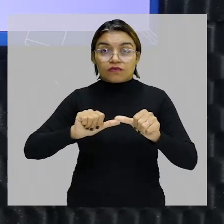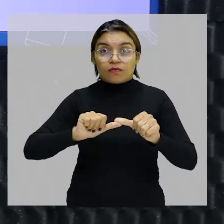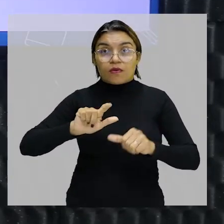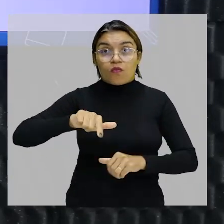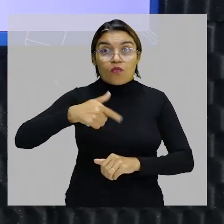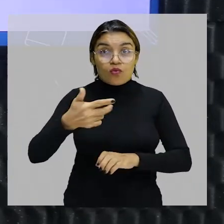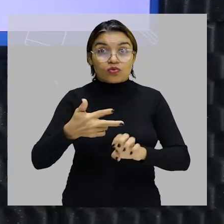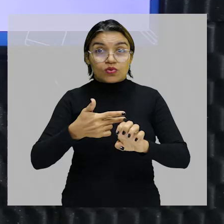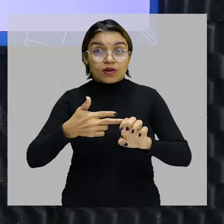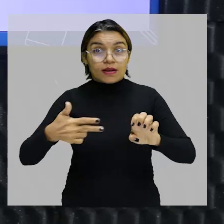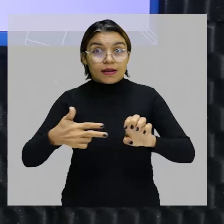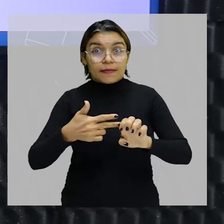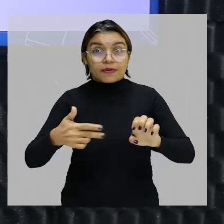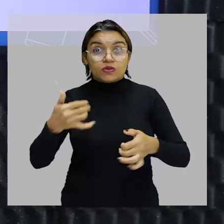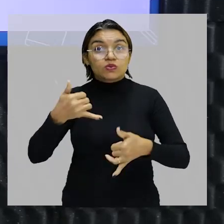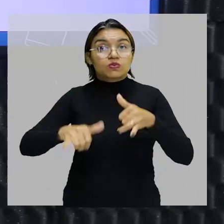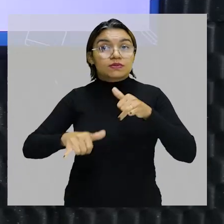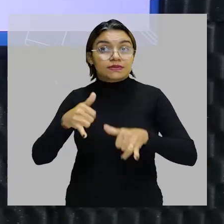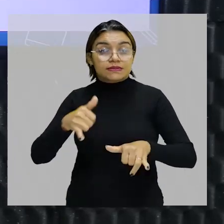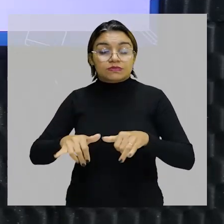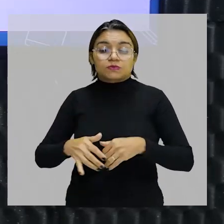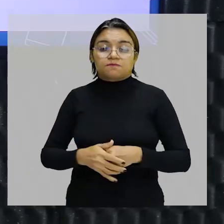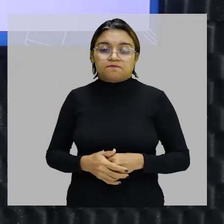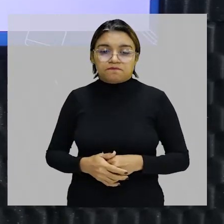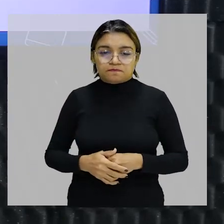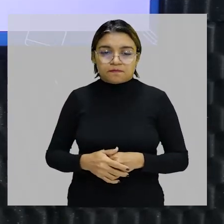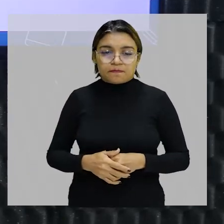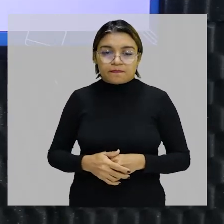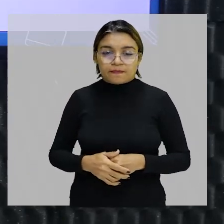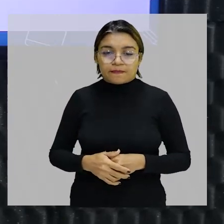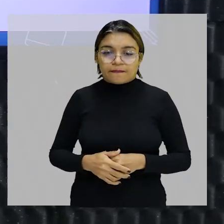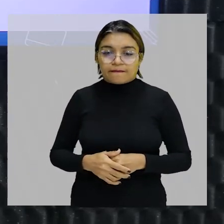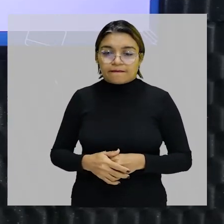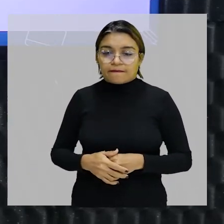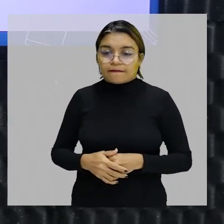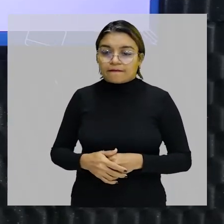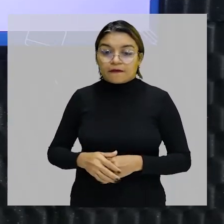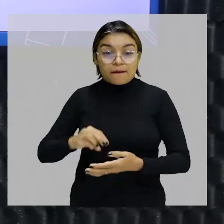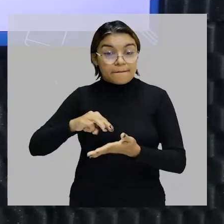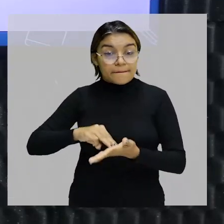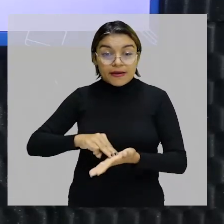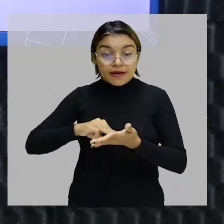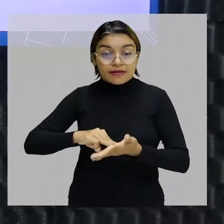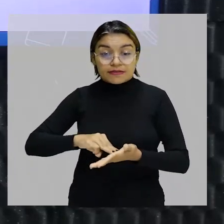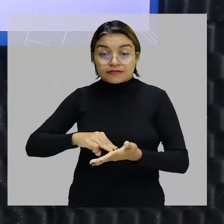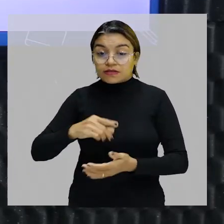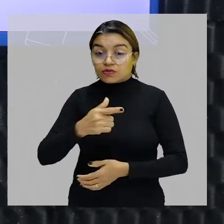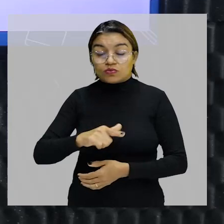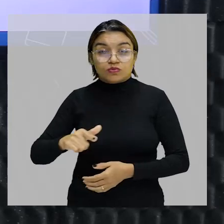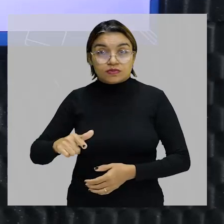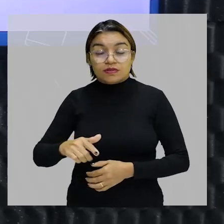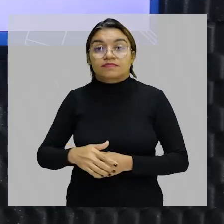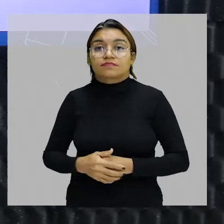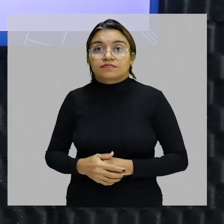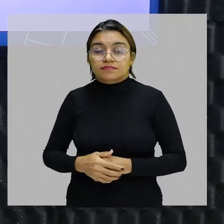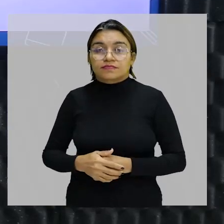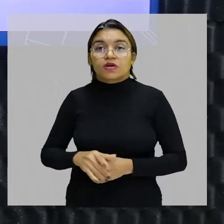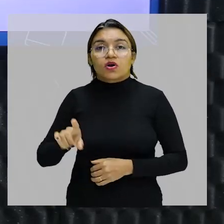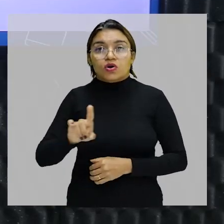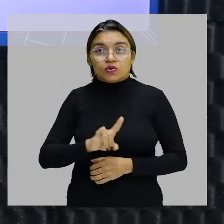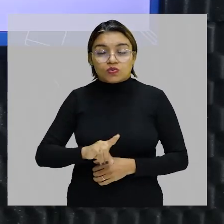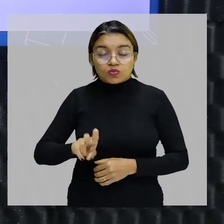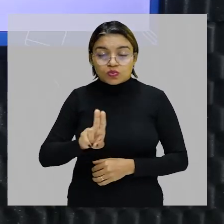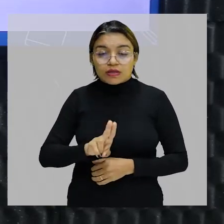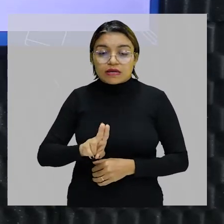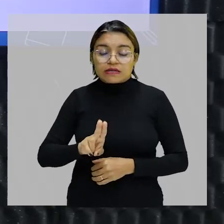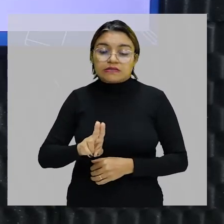elemento químico. Já a segunda, por outro lado, não tem massa e viaja através de ondas